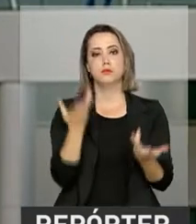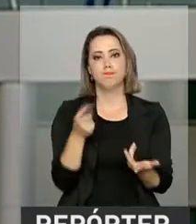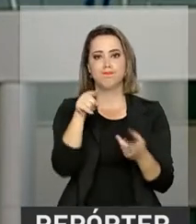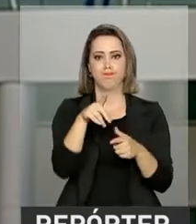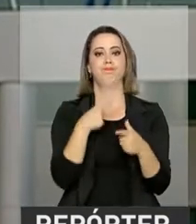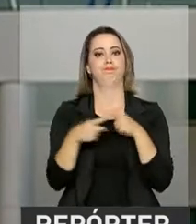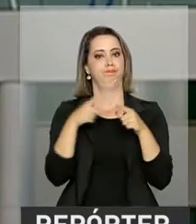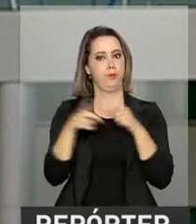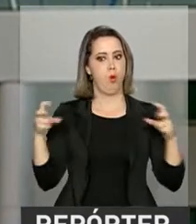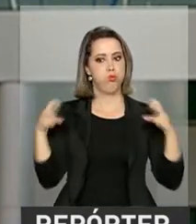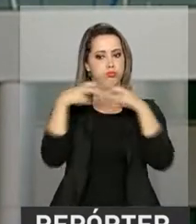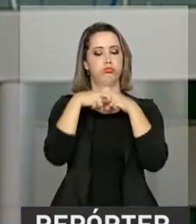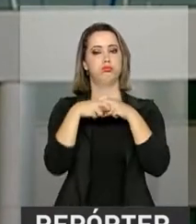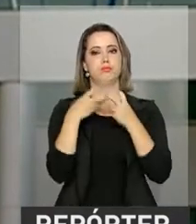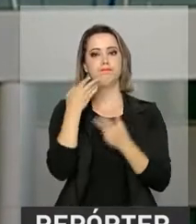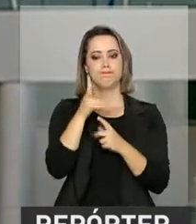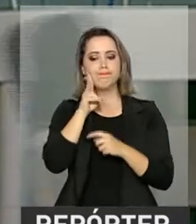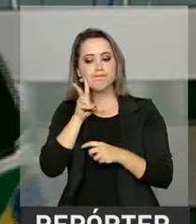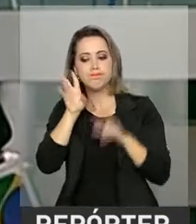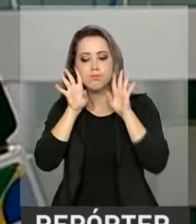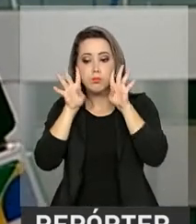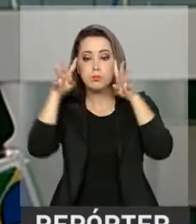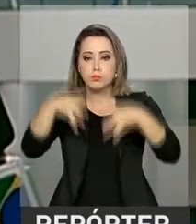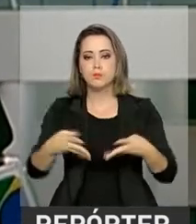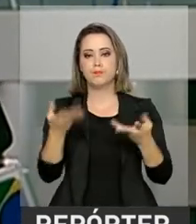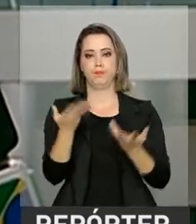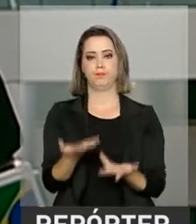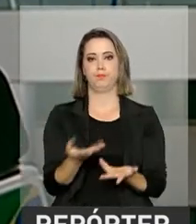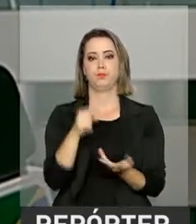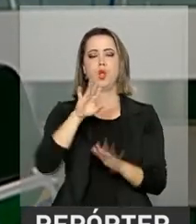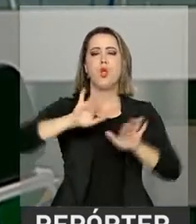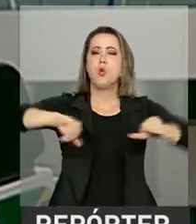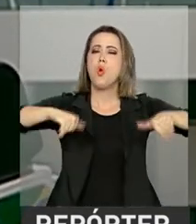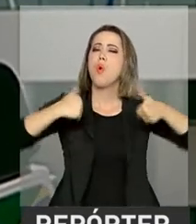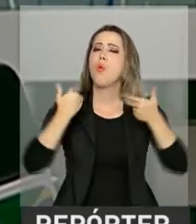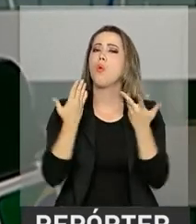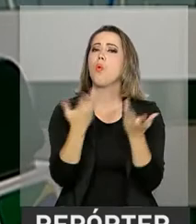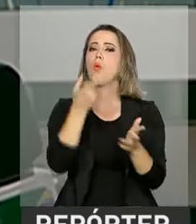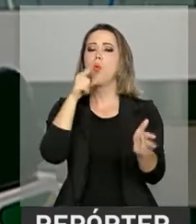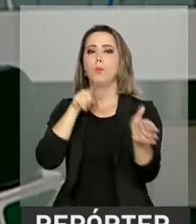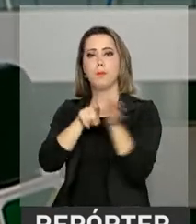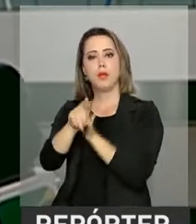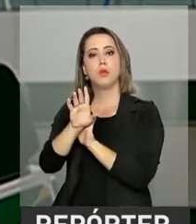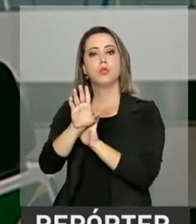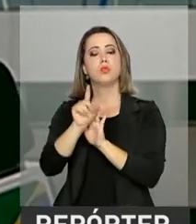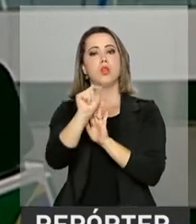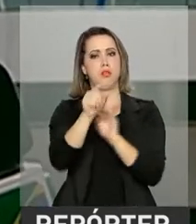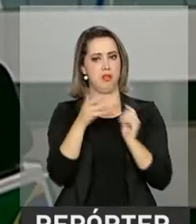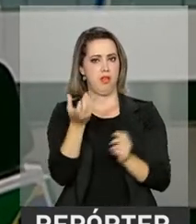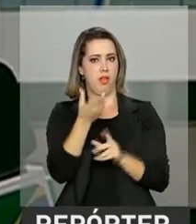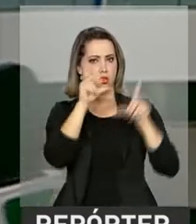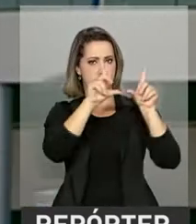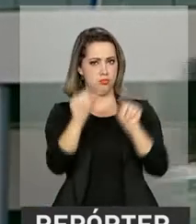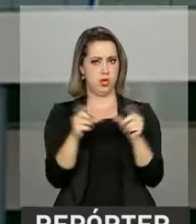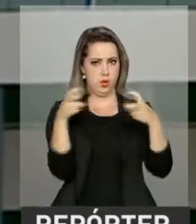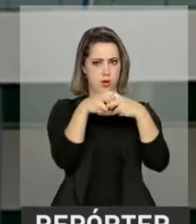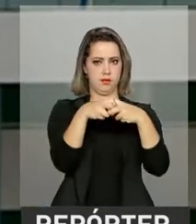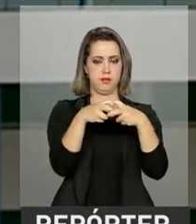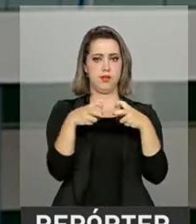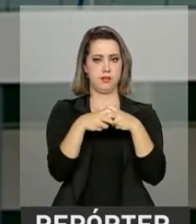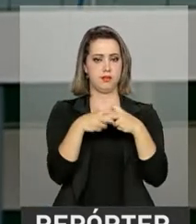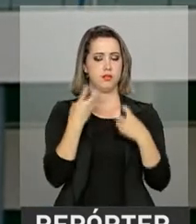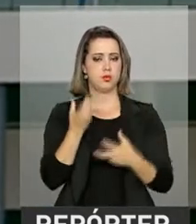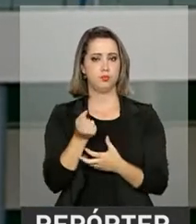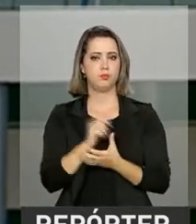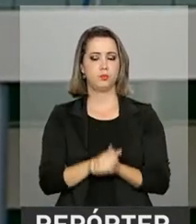são essas que a gente vai ter foco e qualquer expectativa da prf esse ano é uma redução no número de acidentes nas rodovias